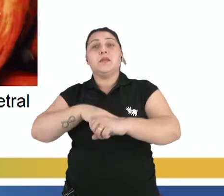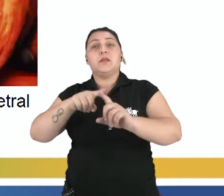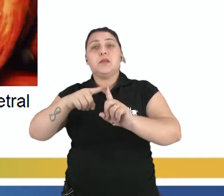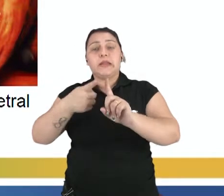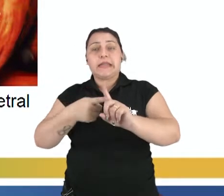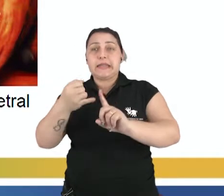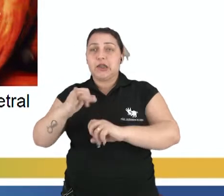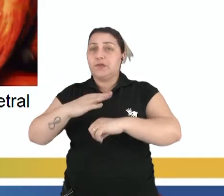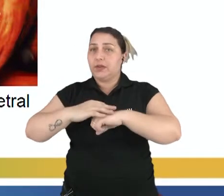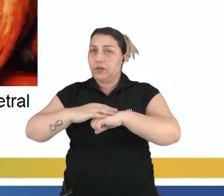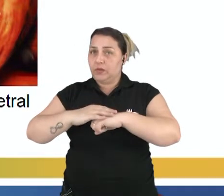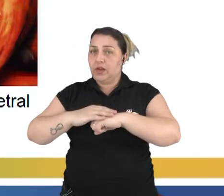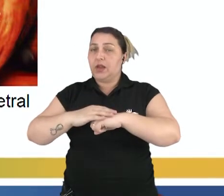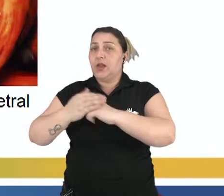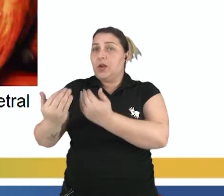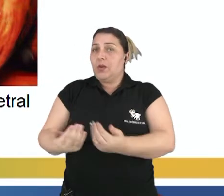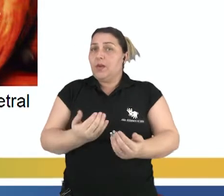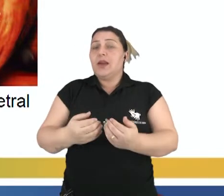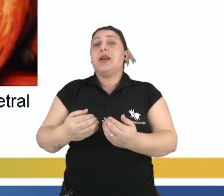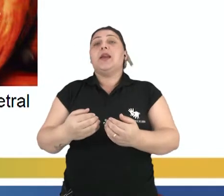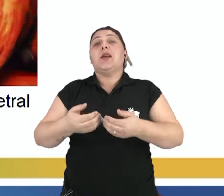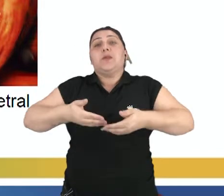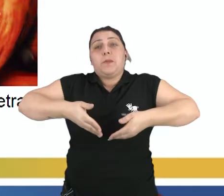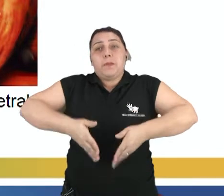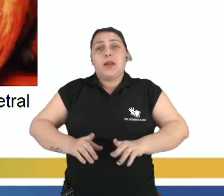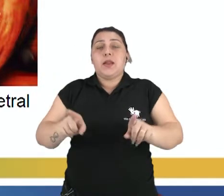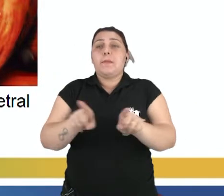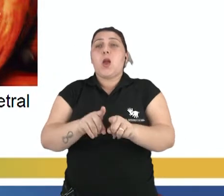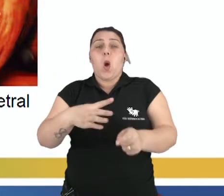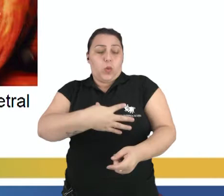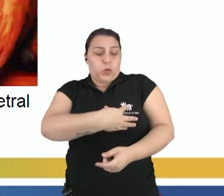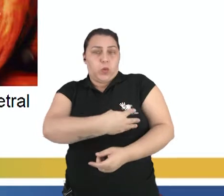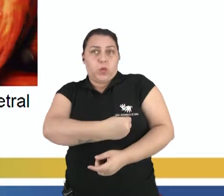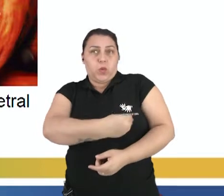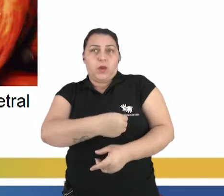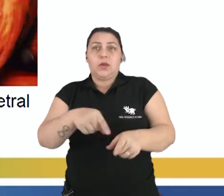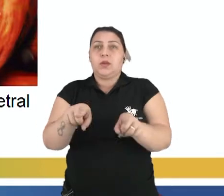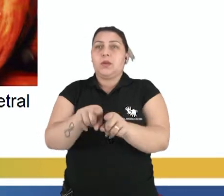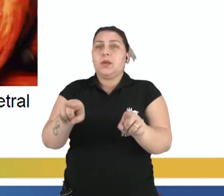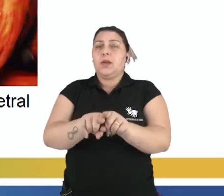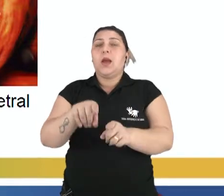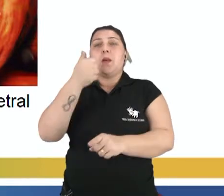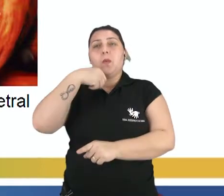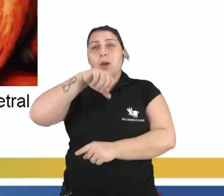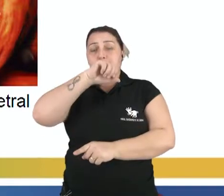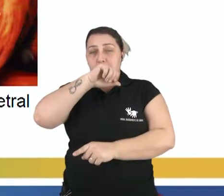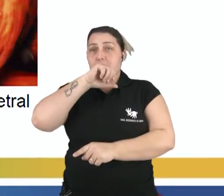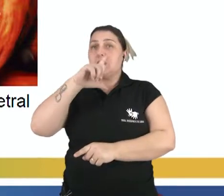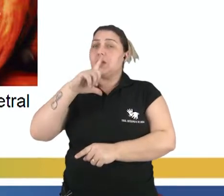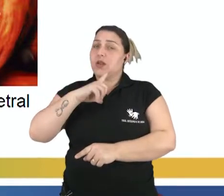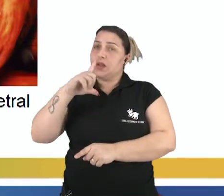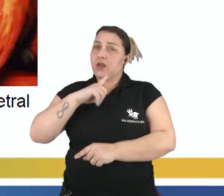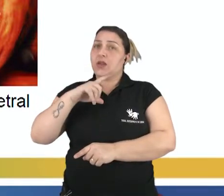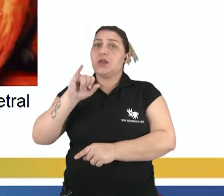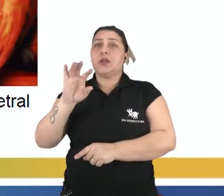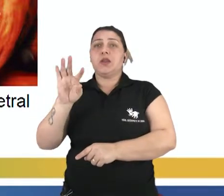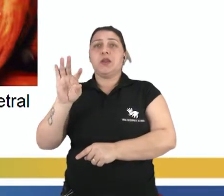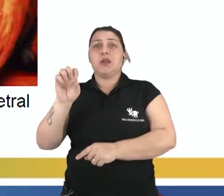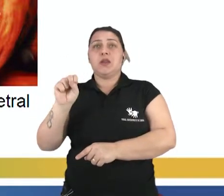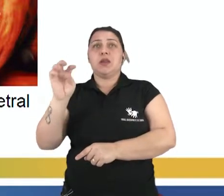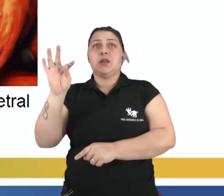esteja contaminada, durante o parto ou durante a amamentação. Então, para uma mãe que é diagnosticada com uma